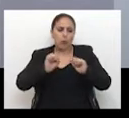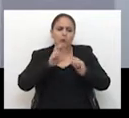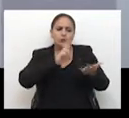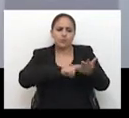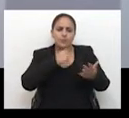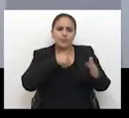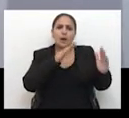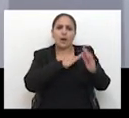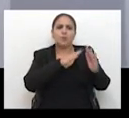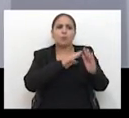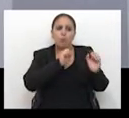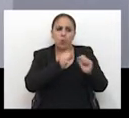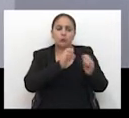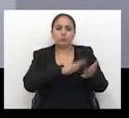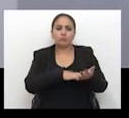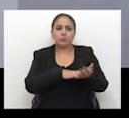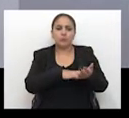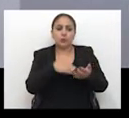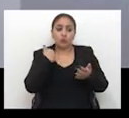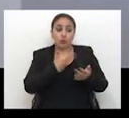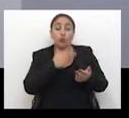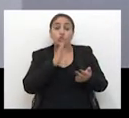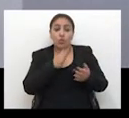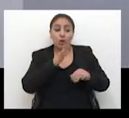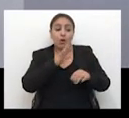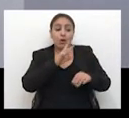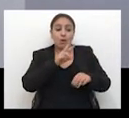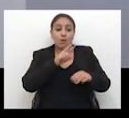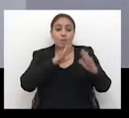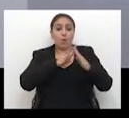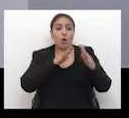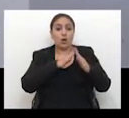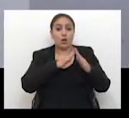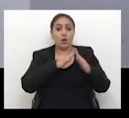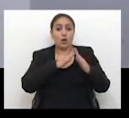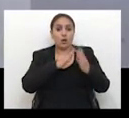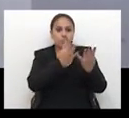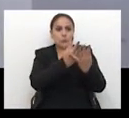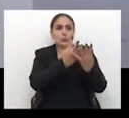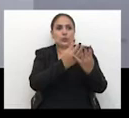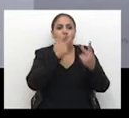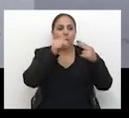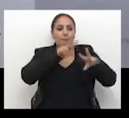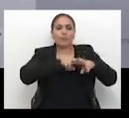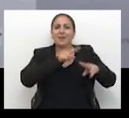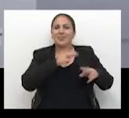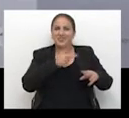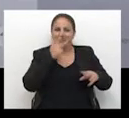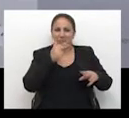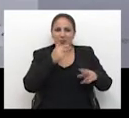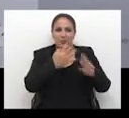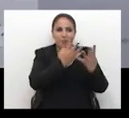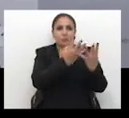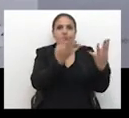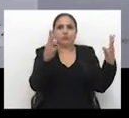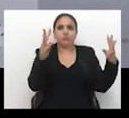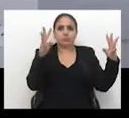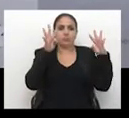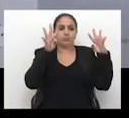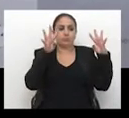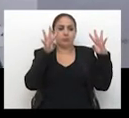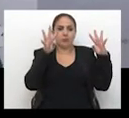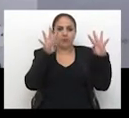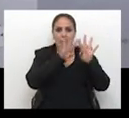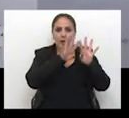casa a gente mora já na verdade preso na rede tem cerca elétrica nós temos todo o dispositivo de segurança indica a gente mora